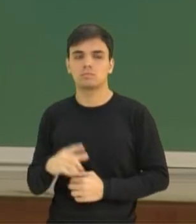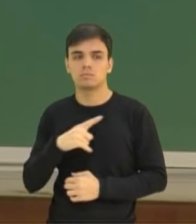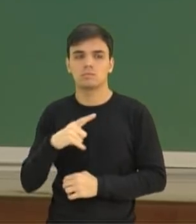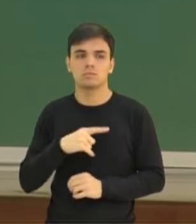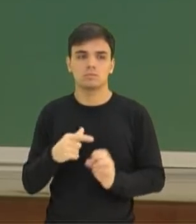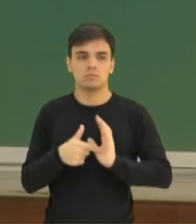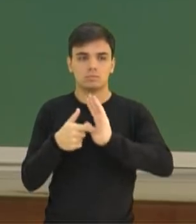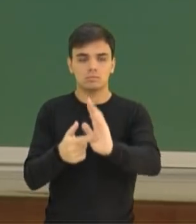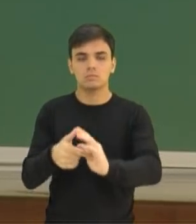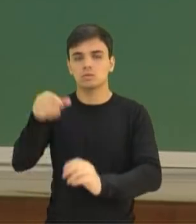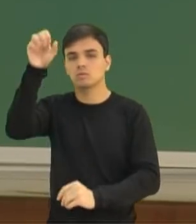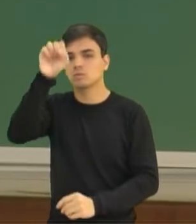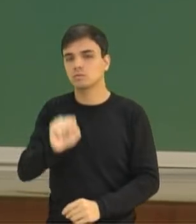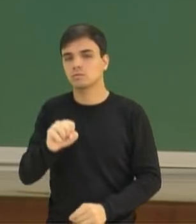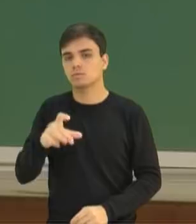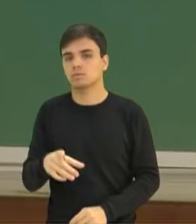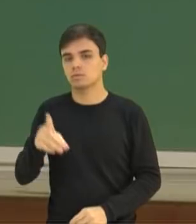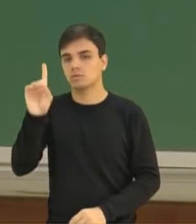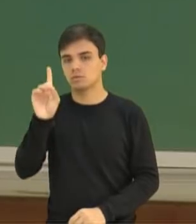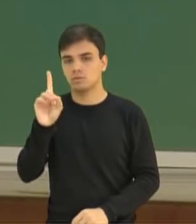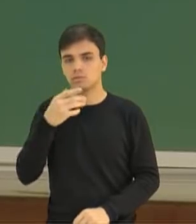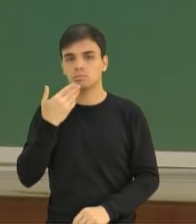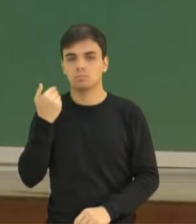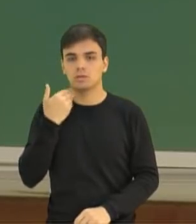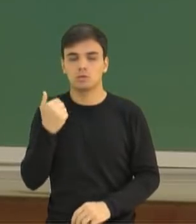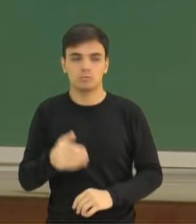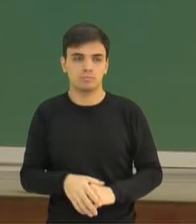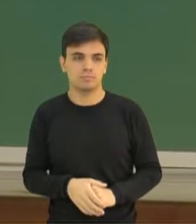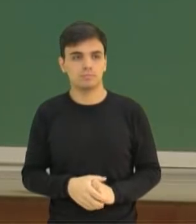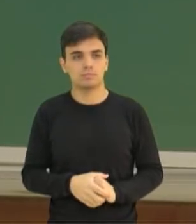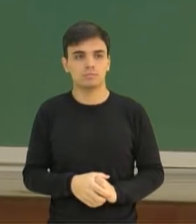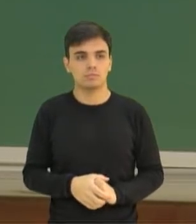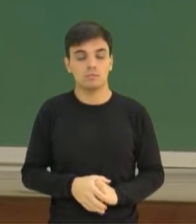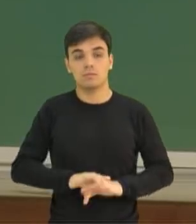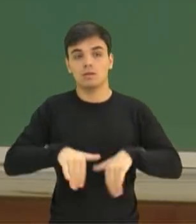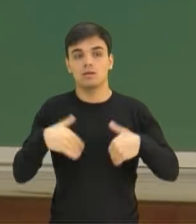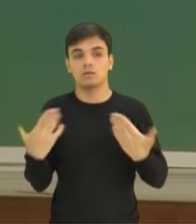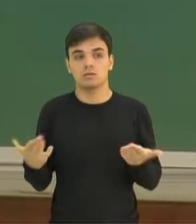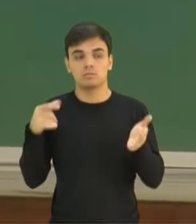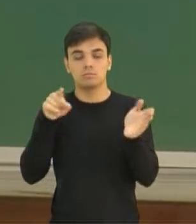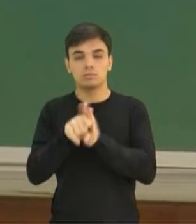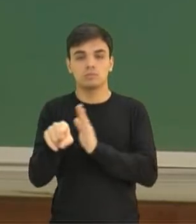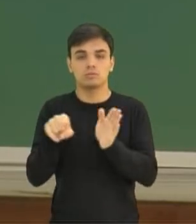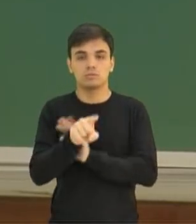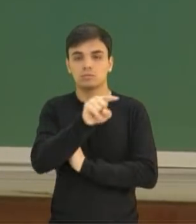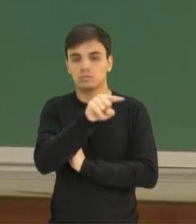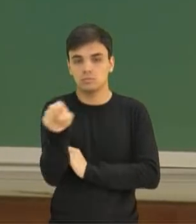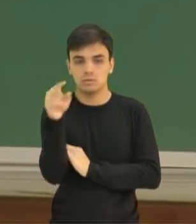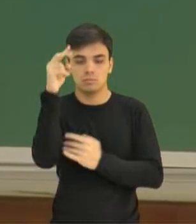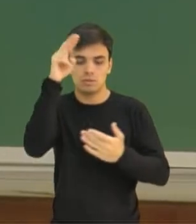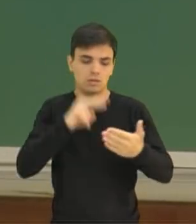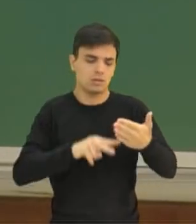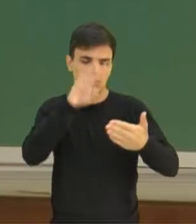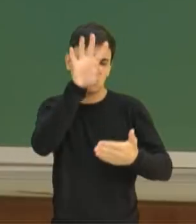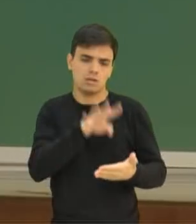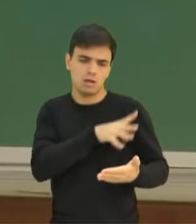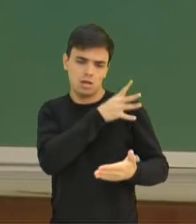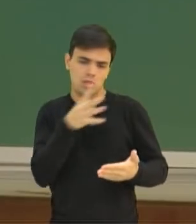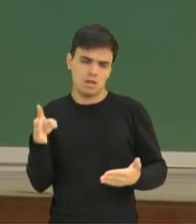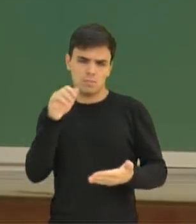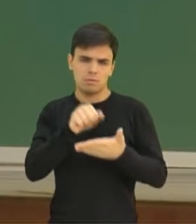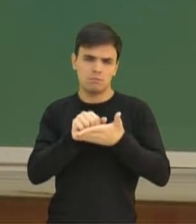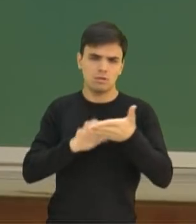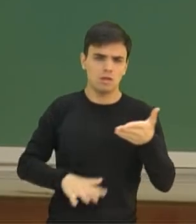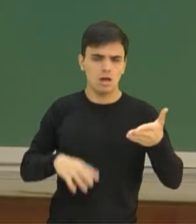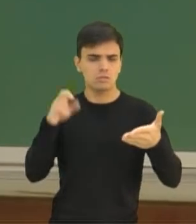região Sudeste, que apresenta maior renda per capita. E aí, perguntinha lá para a gente analisar a tabela, naquele exercício que a